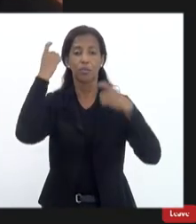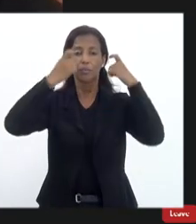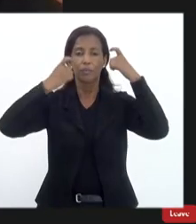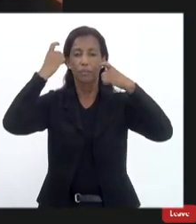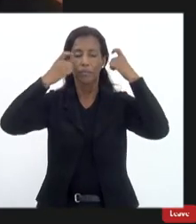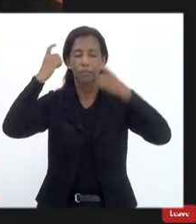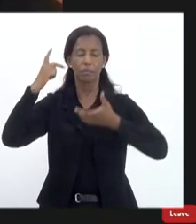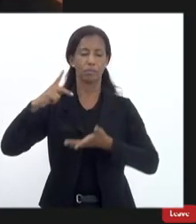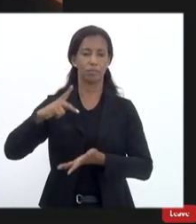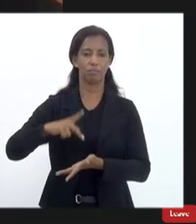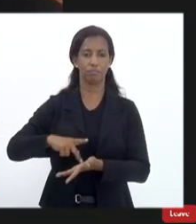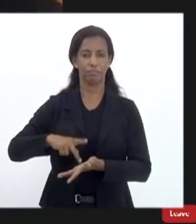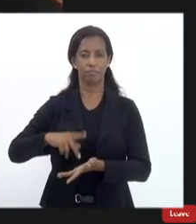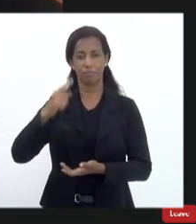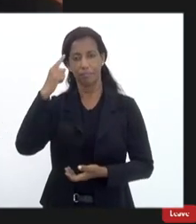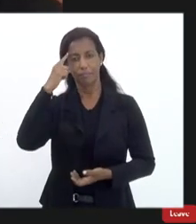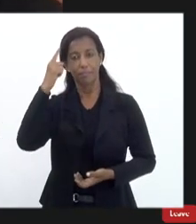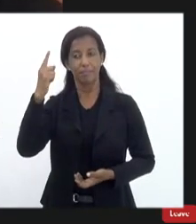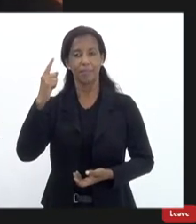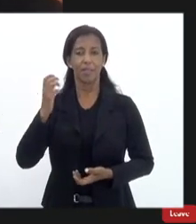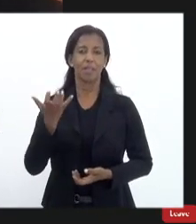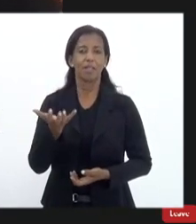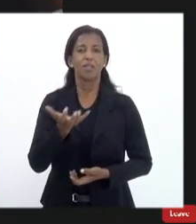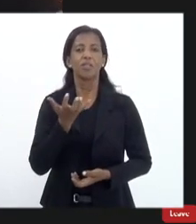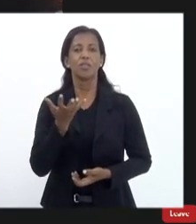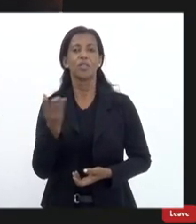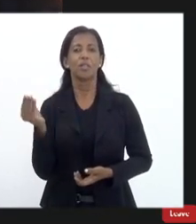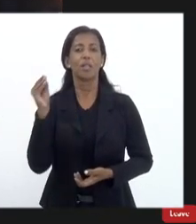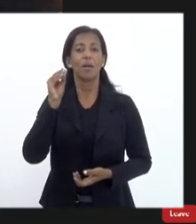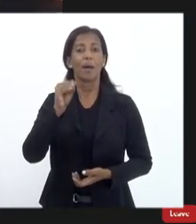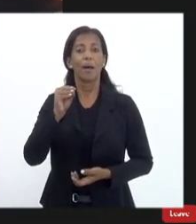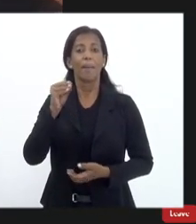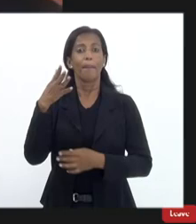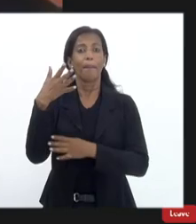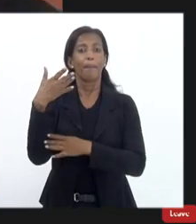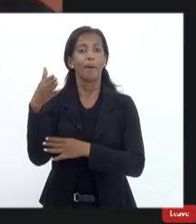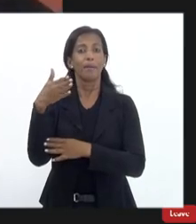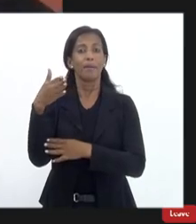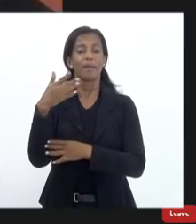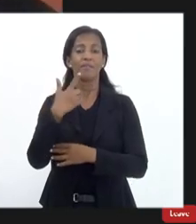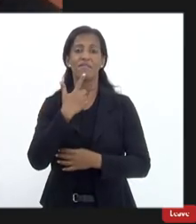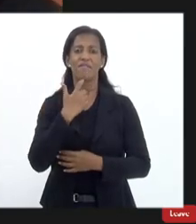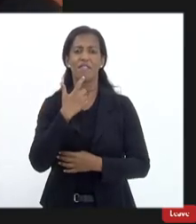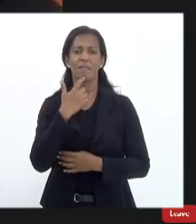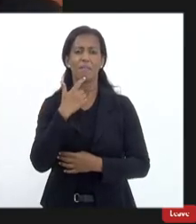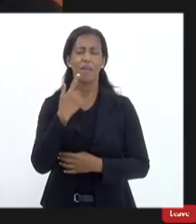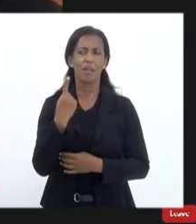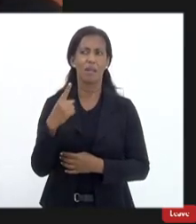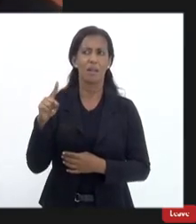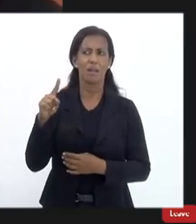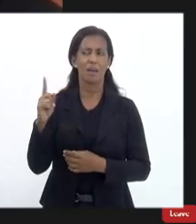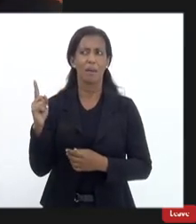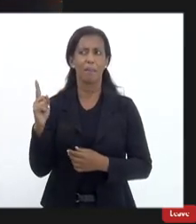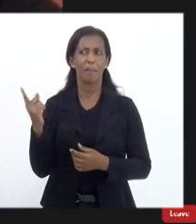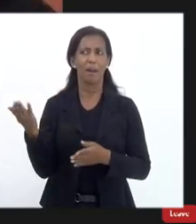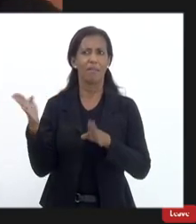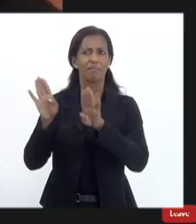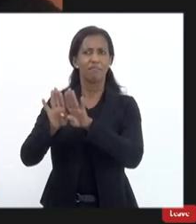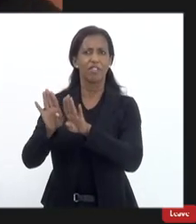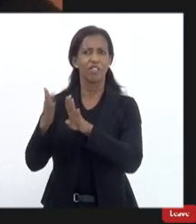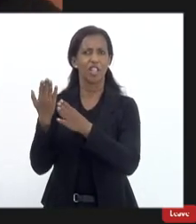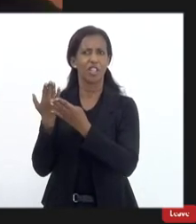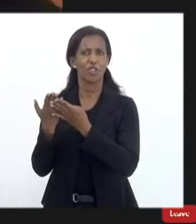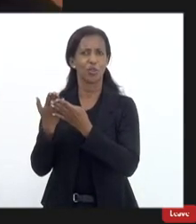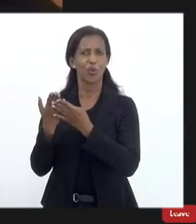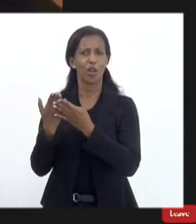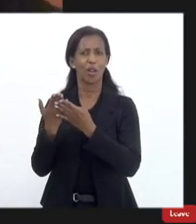fato, né, a ideia de querer colocar a bandeira vermelha, né, como era uma referência para não abertura das escolas, e retirar